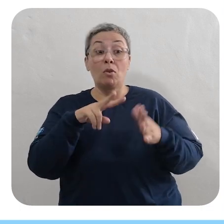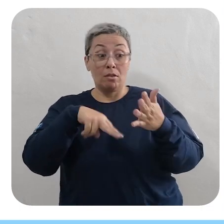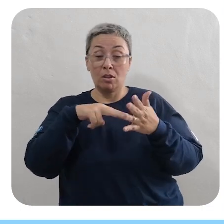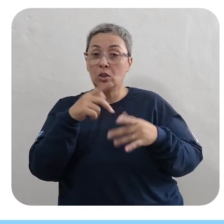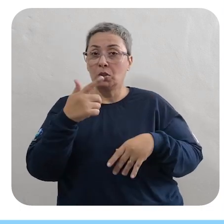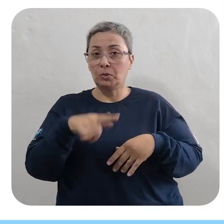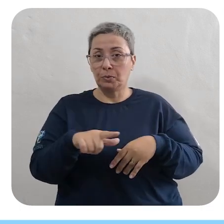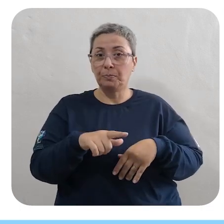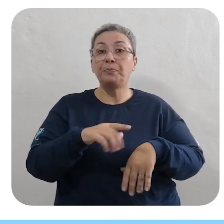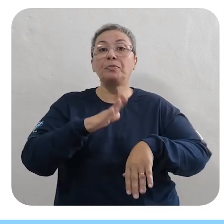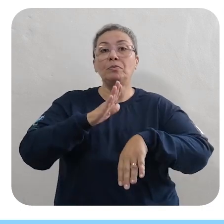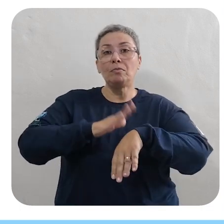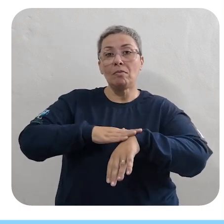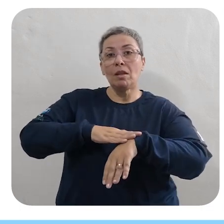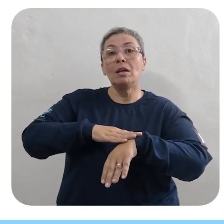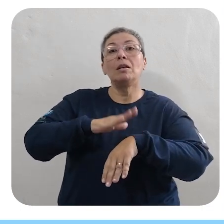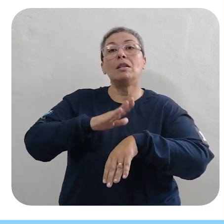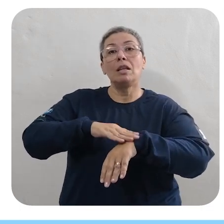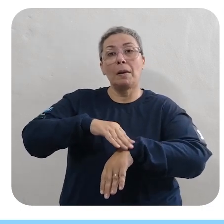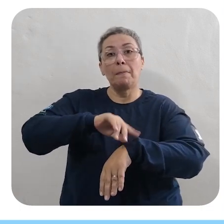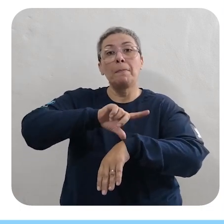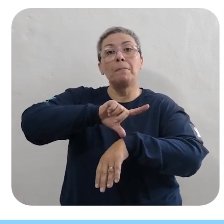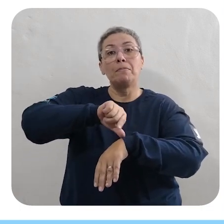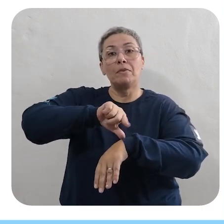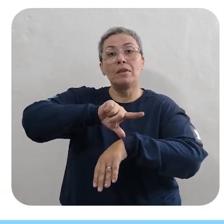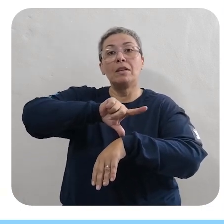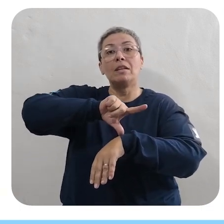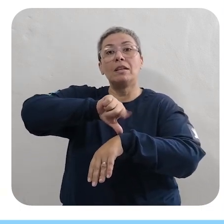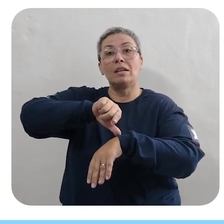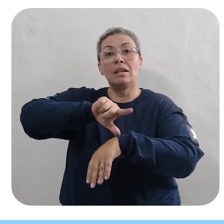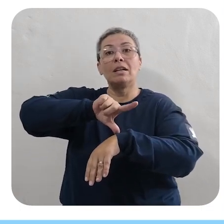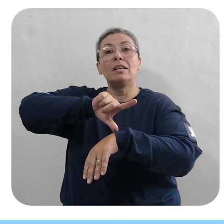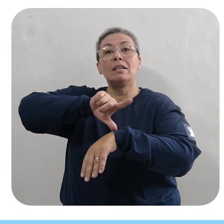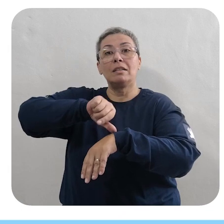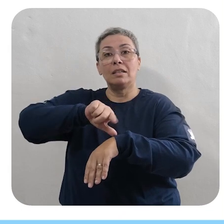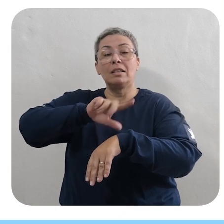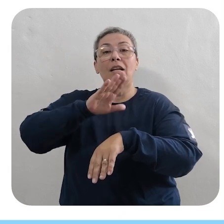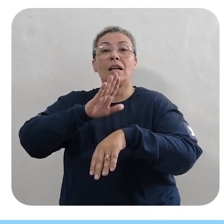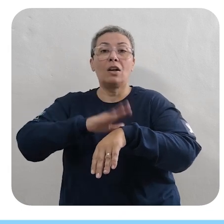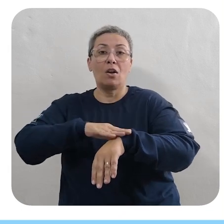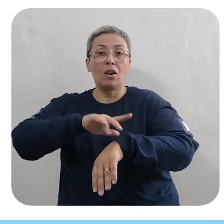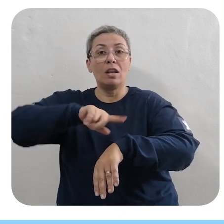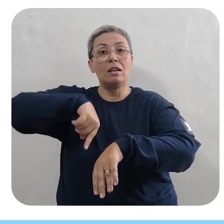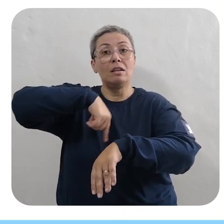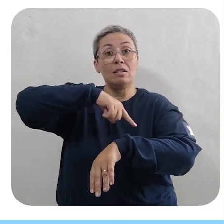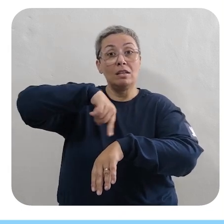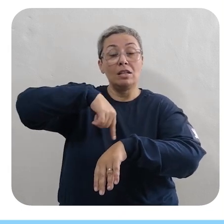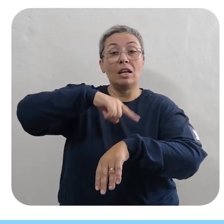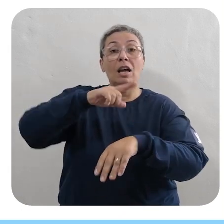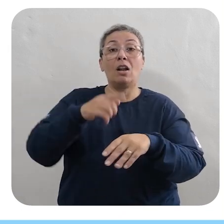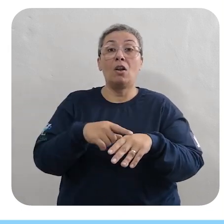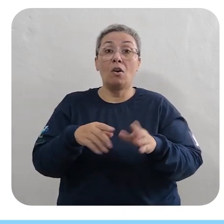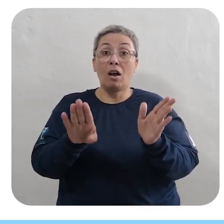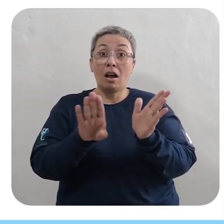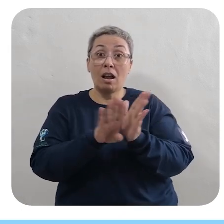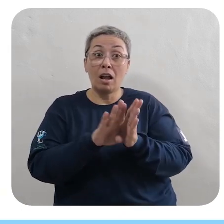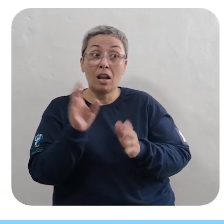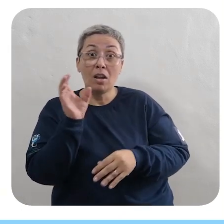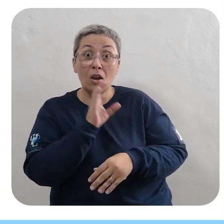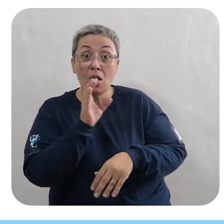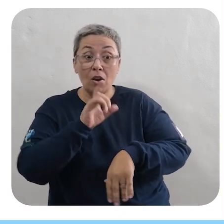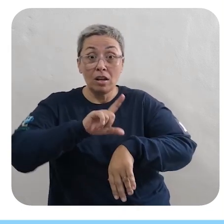Eu vou ler novamente. Passa tempo, tic-tac, tic-tac, passa a